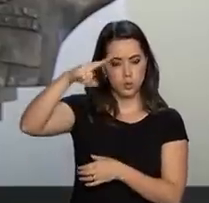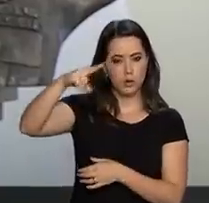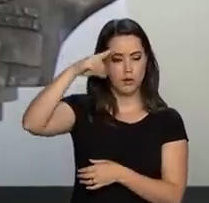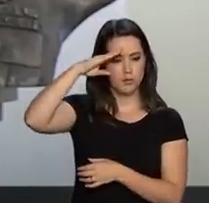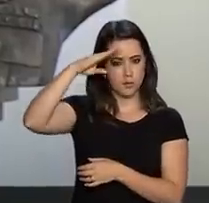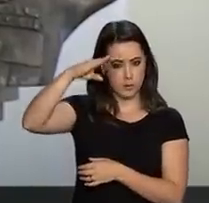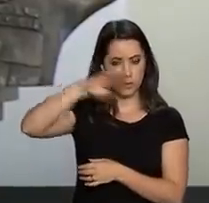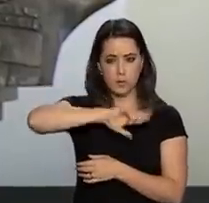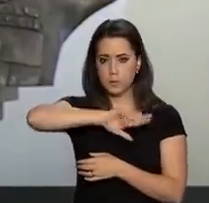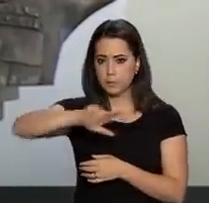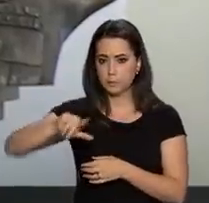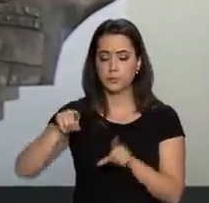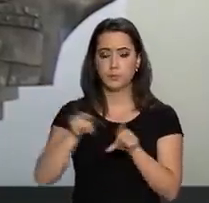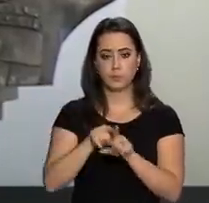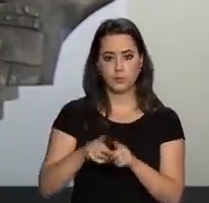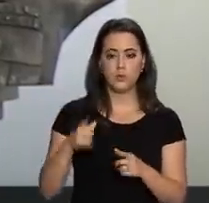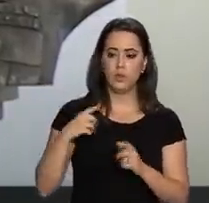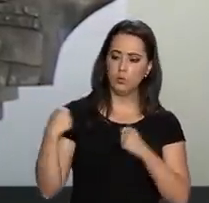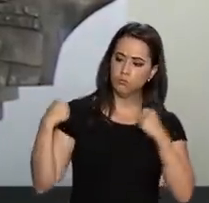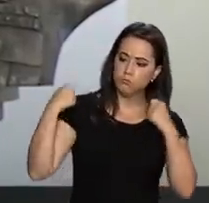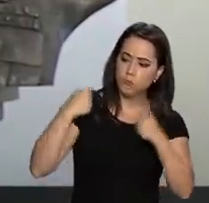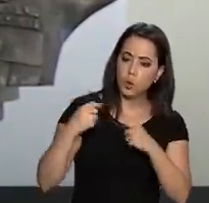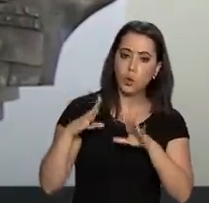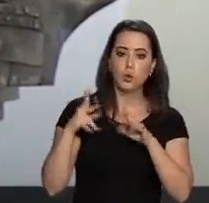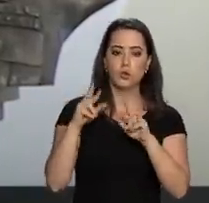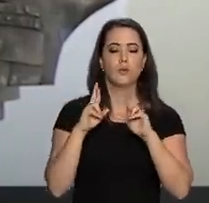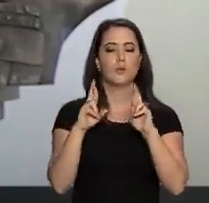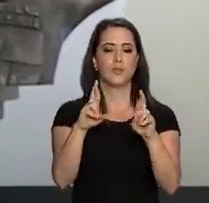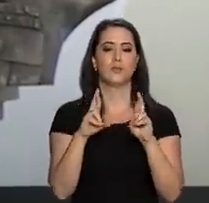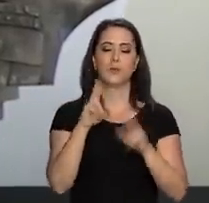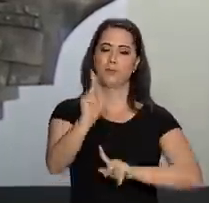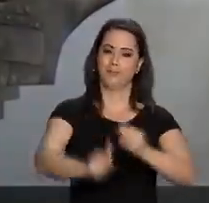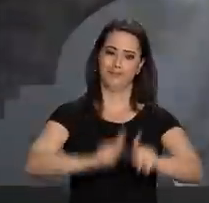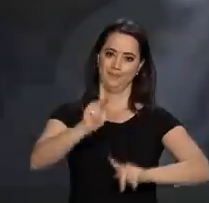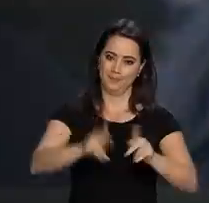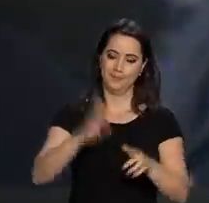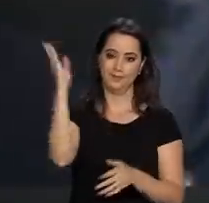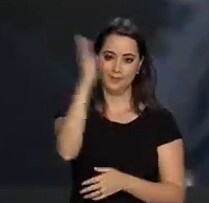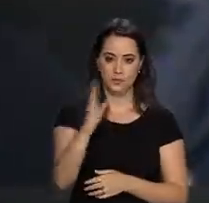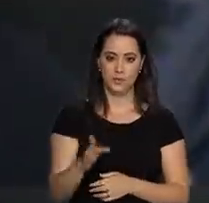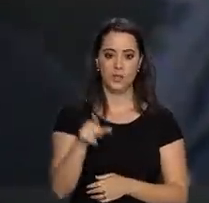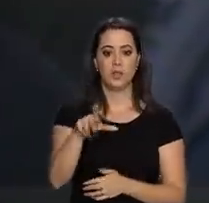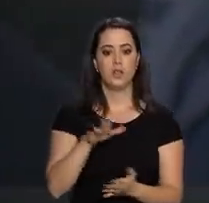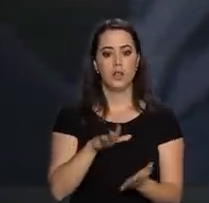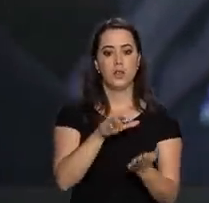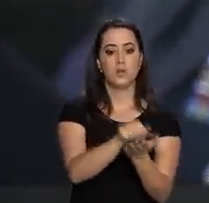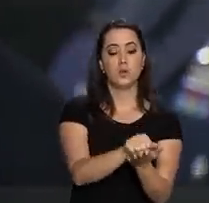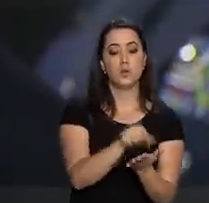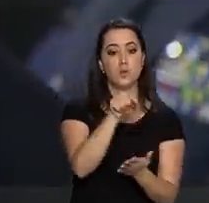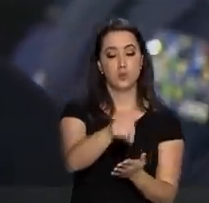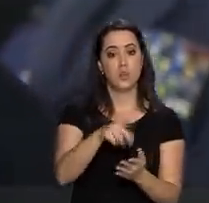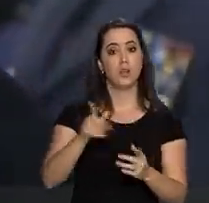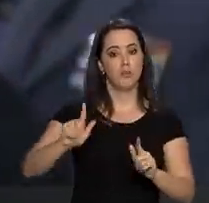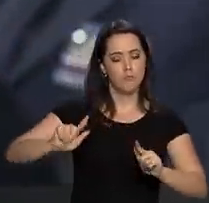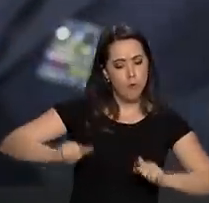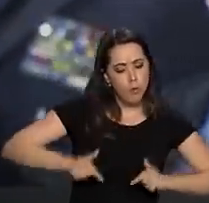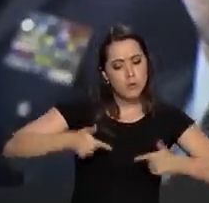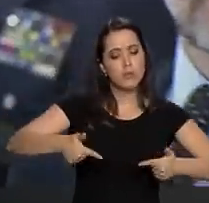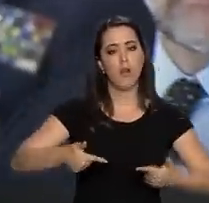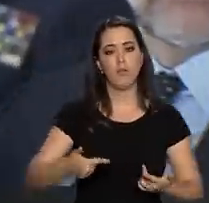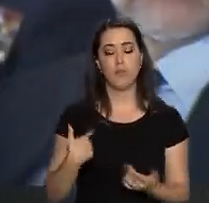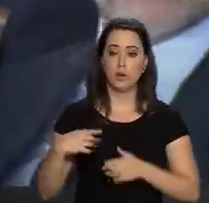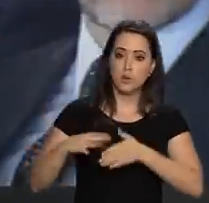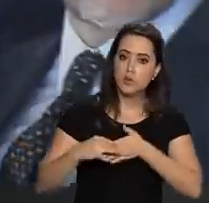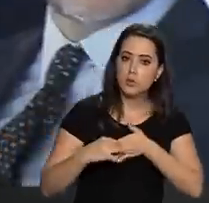nos ombros as esperanças de todo o povo brasileiro, a que assume o desafio de orientar